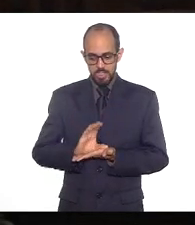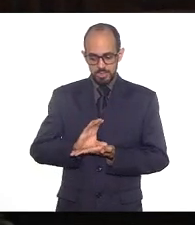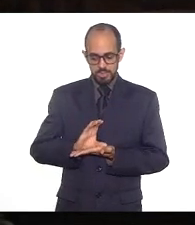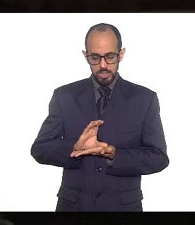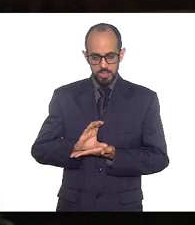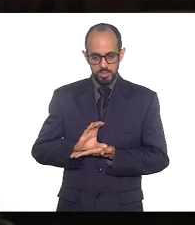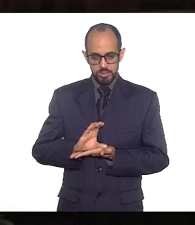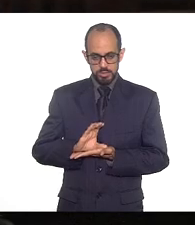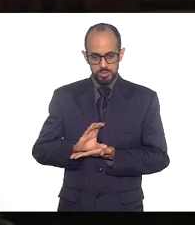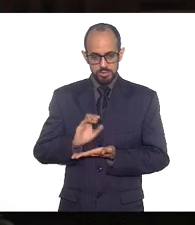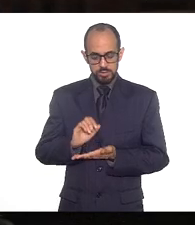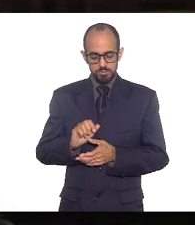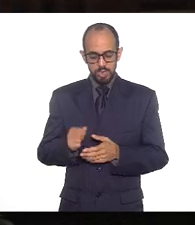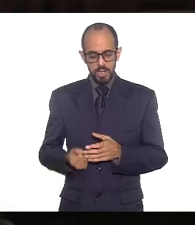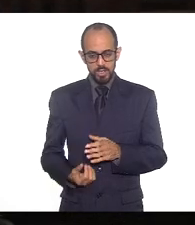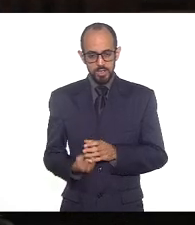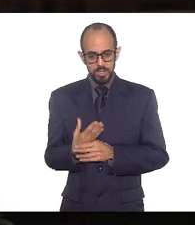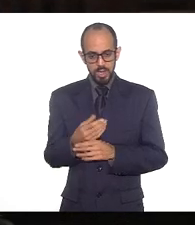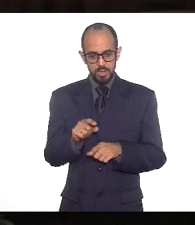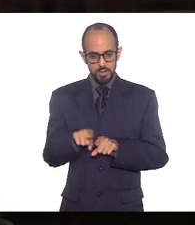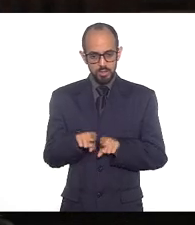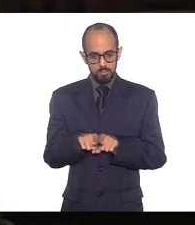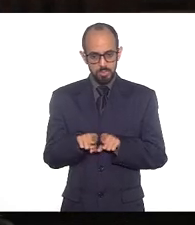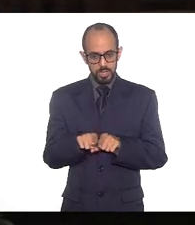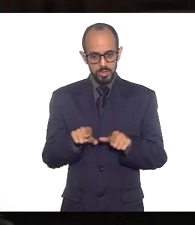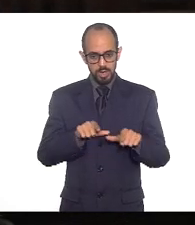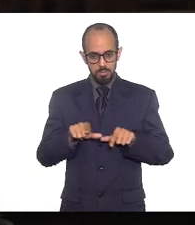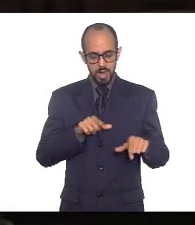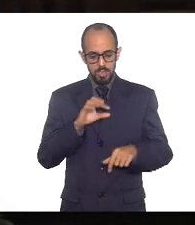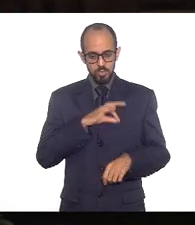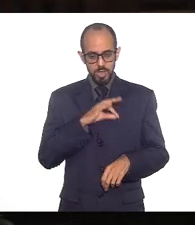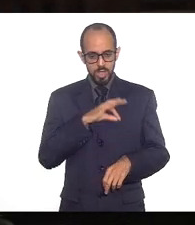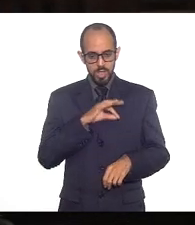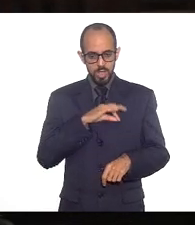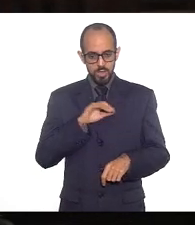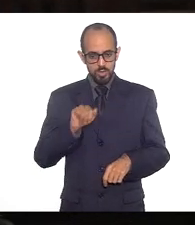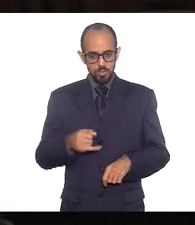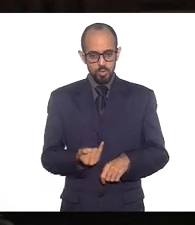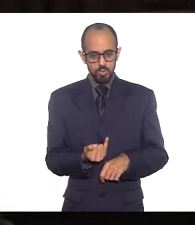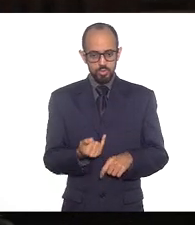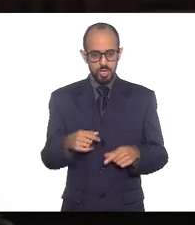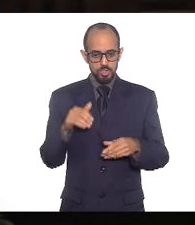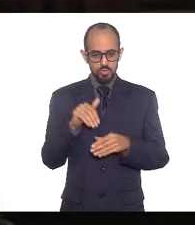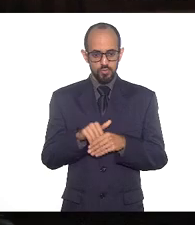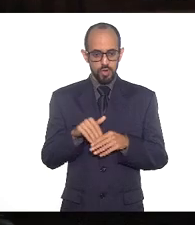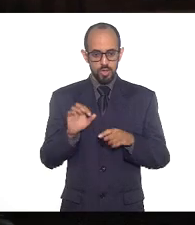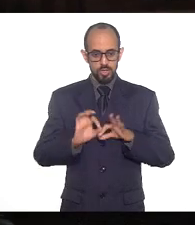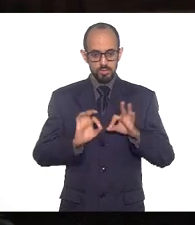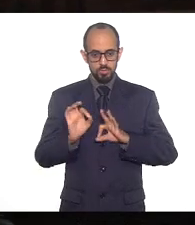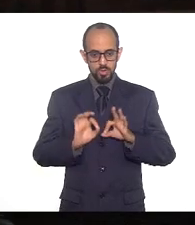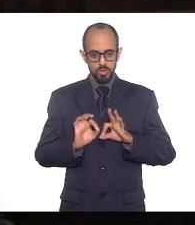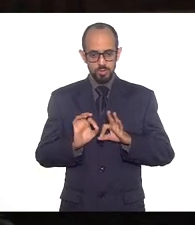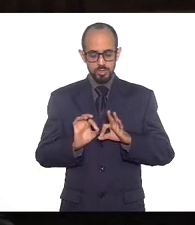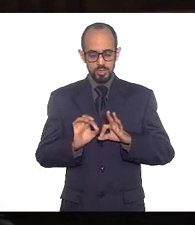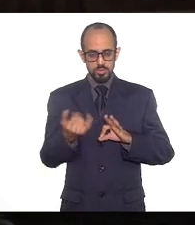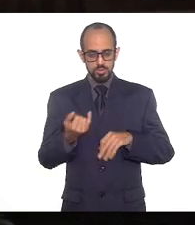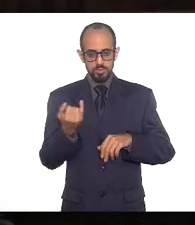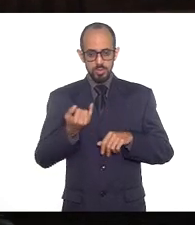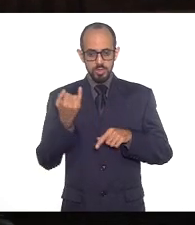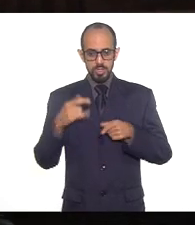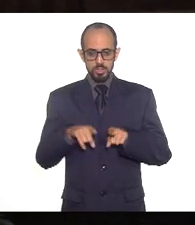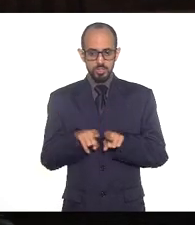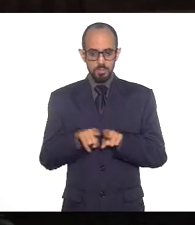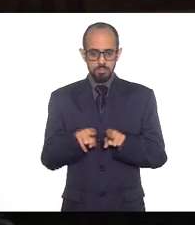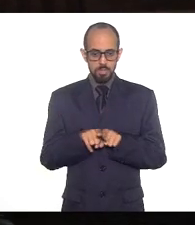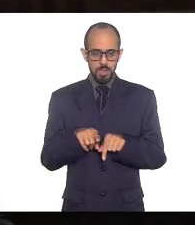abrem vem os importantes de geração de trabalho e renda oportunidade aqui a gente volta projeto importante e toma iniciativas importantes